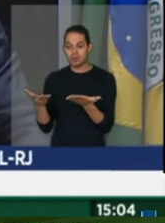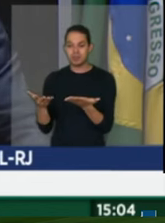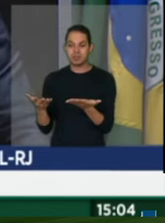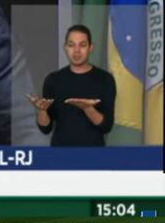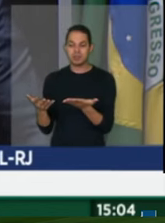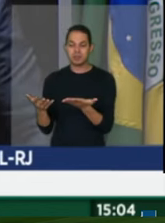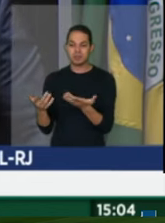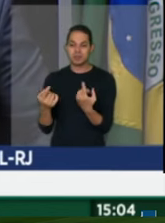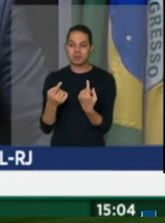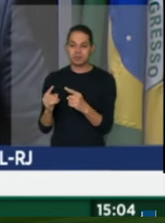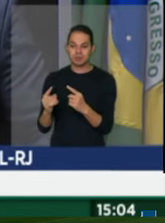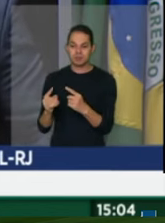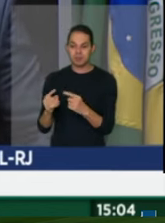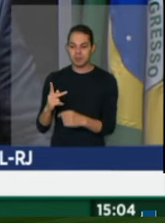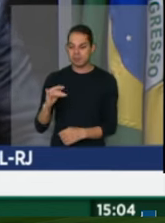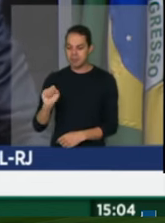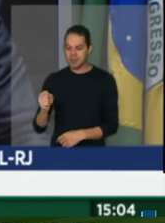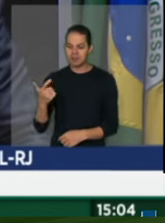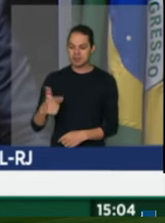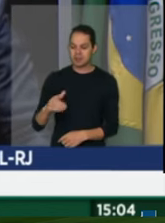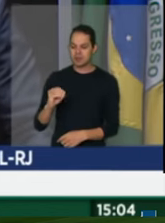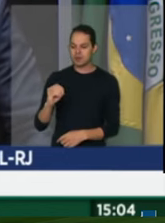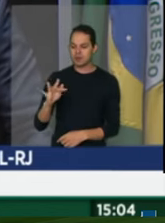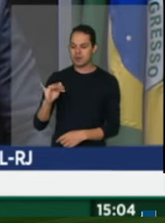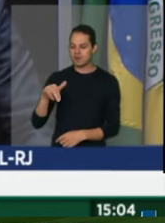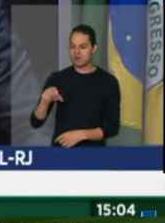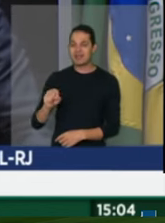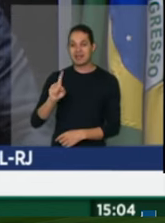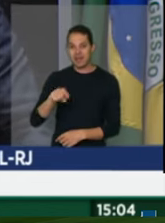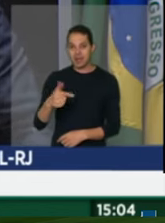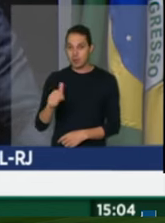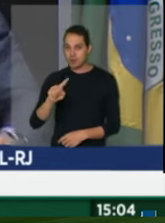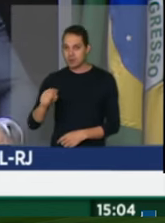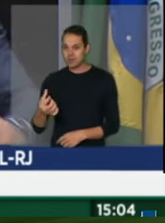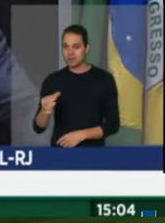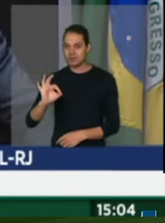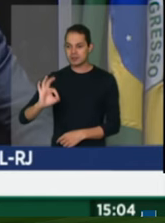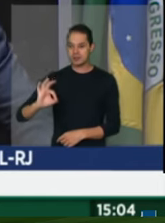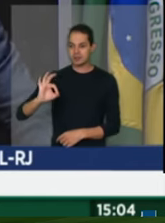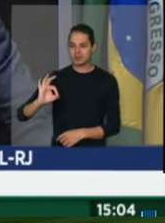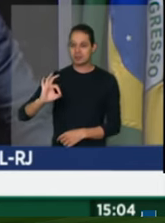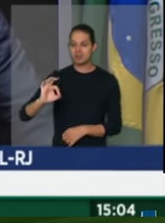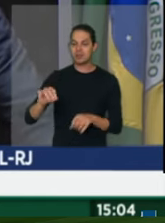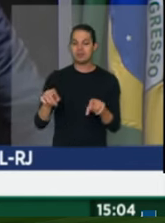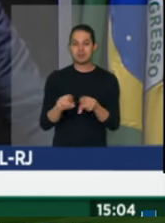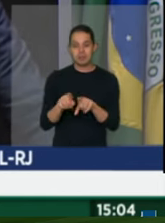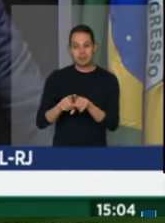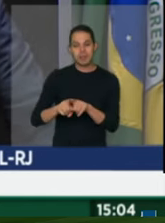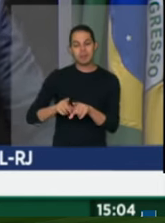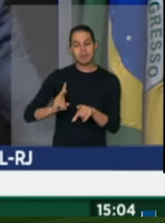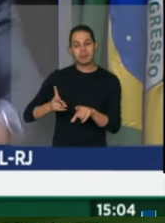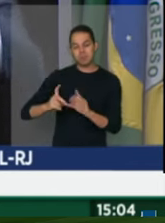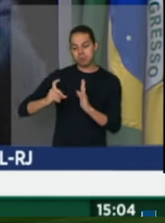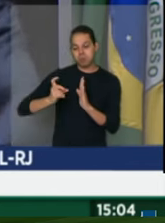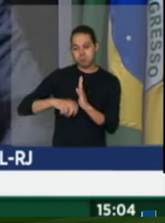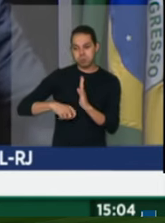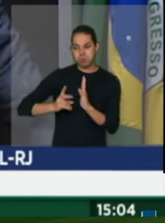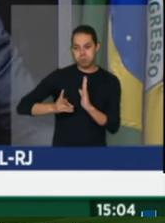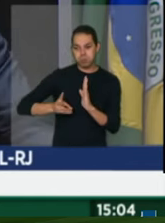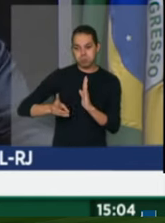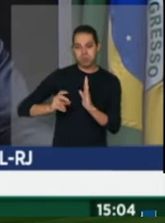decide e piso Confins é de 11.6 por cento que mantém esse imposto absurdo